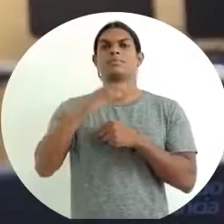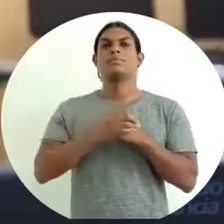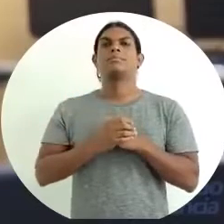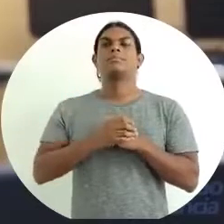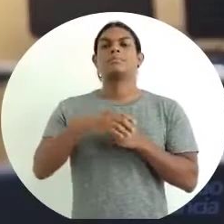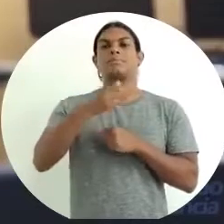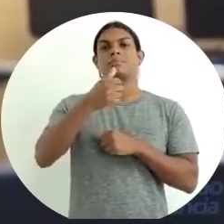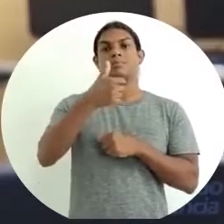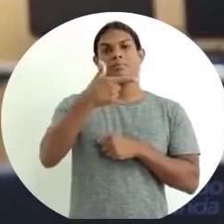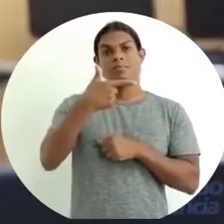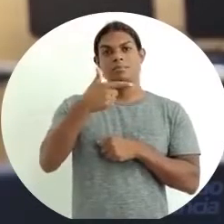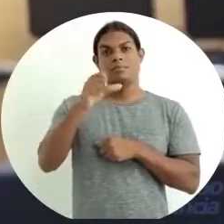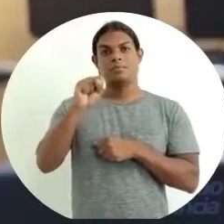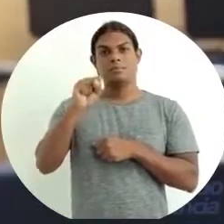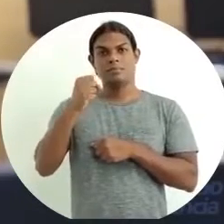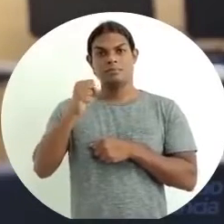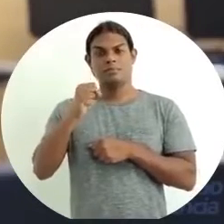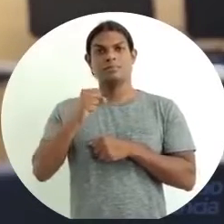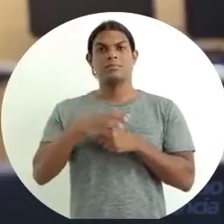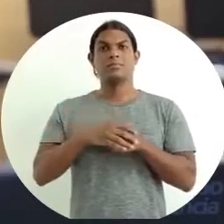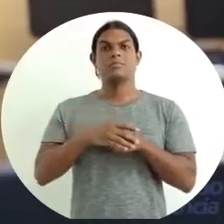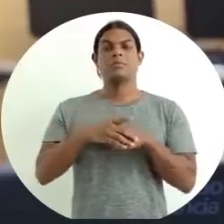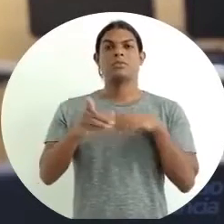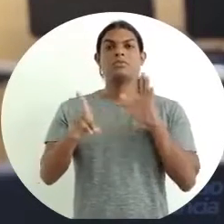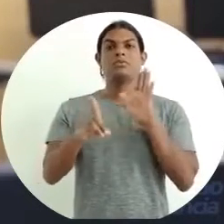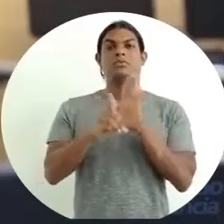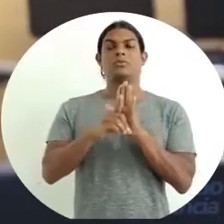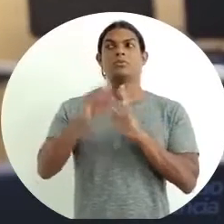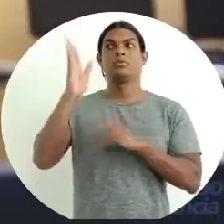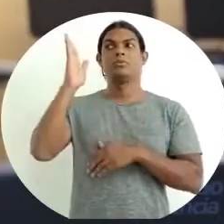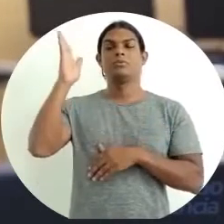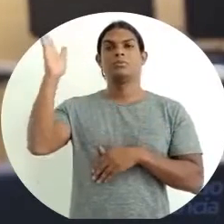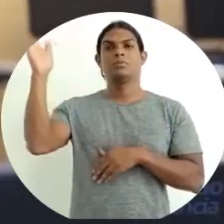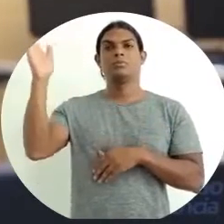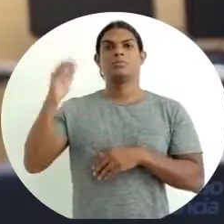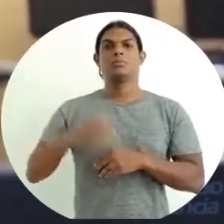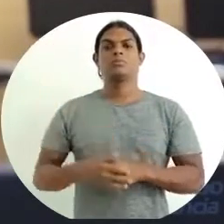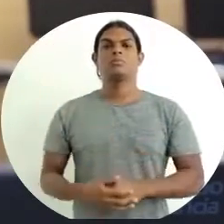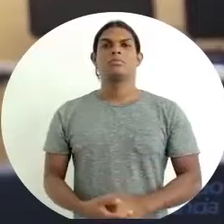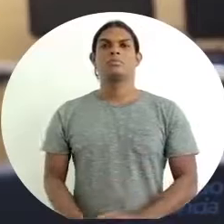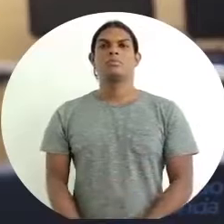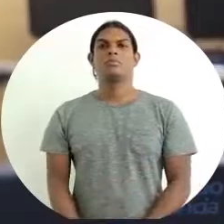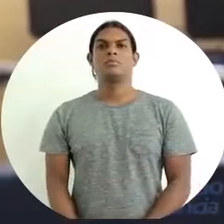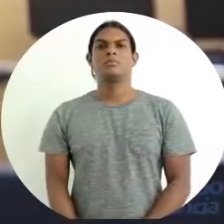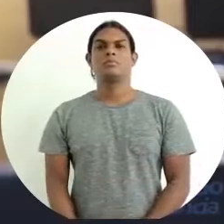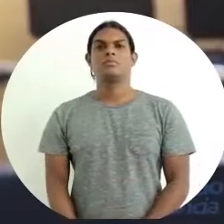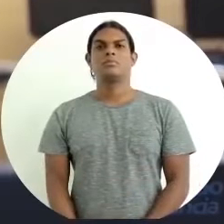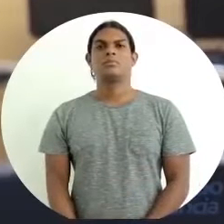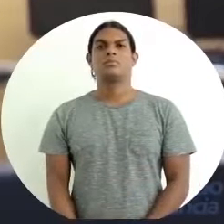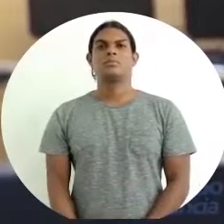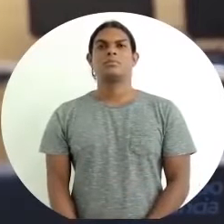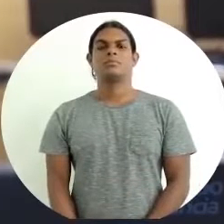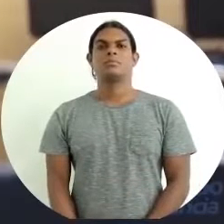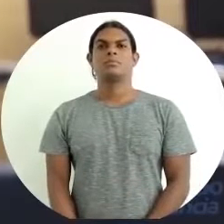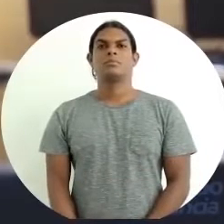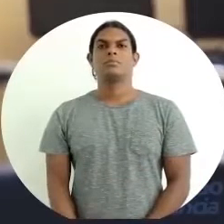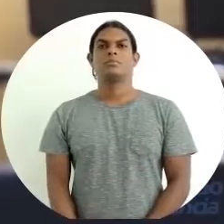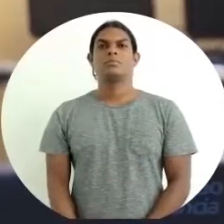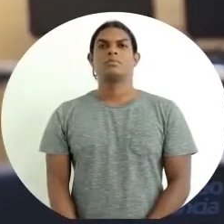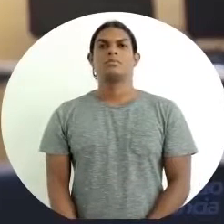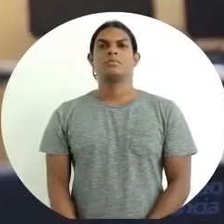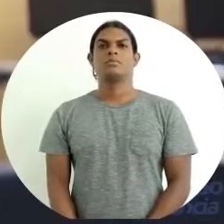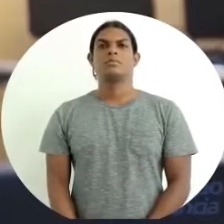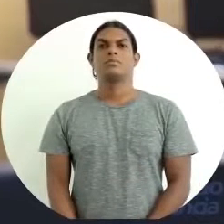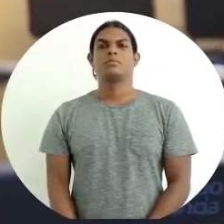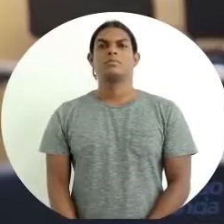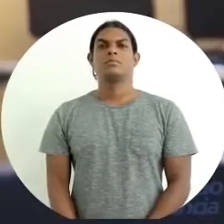28, o direito assegurado ao trabalhador da saúde, à higiene, à segurança, com fins de